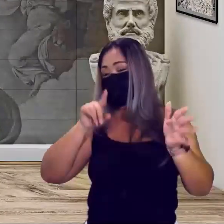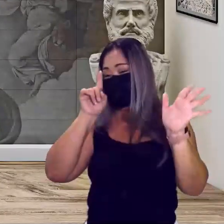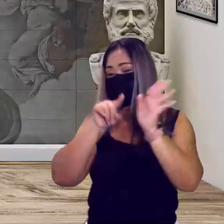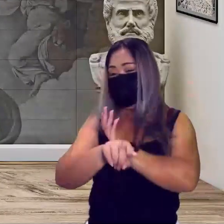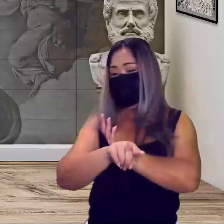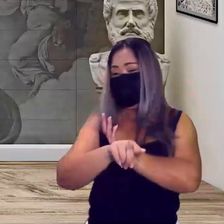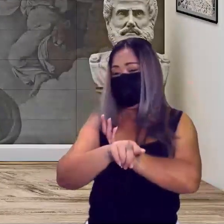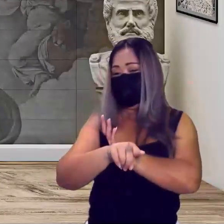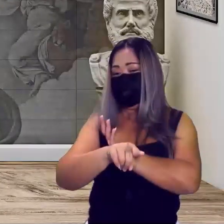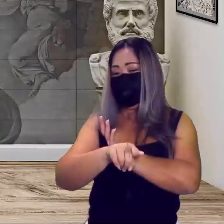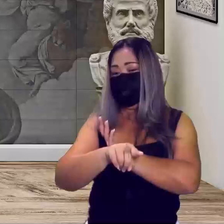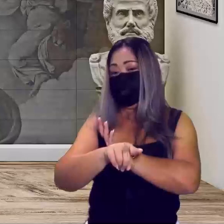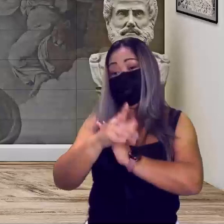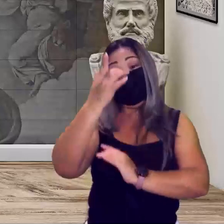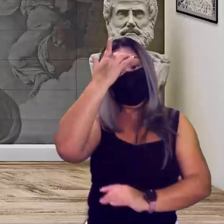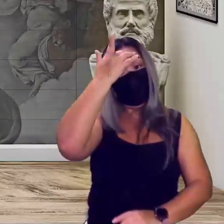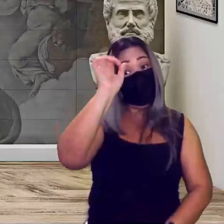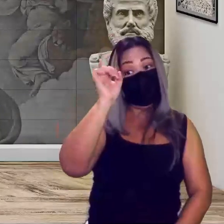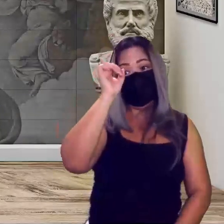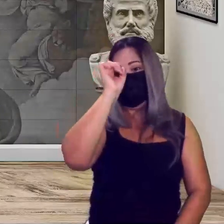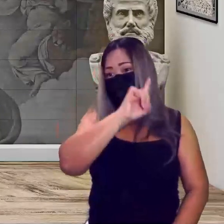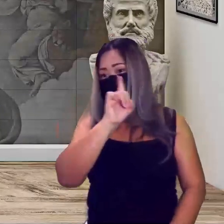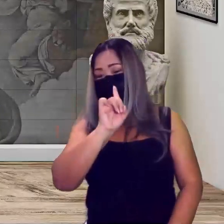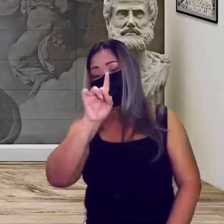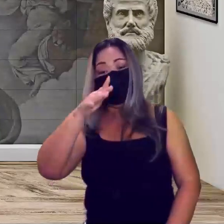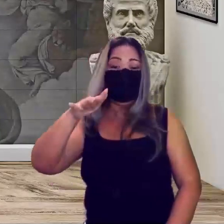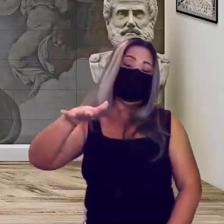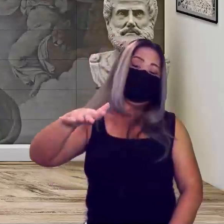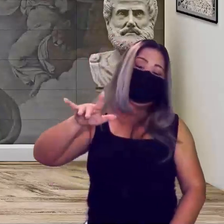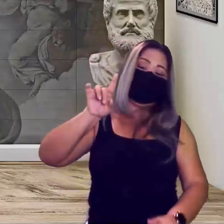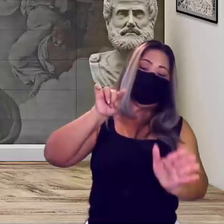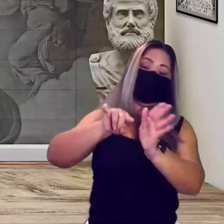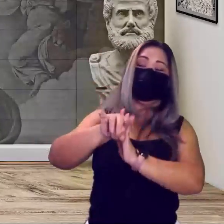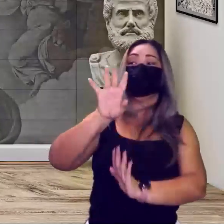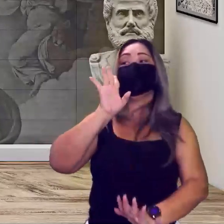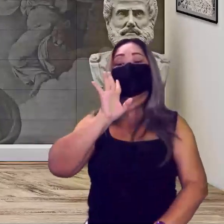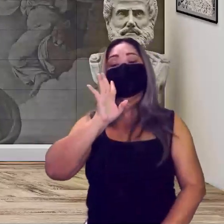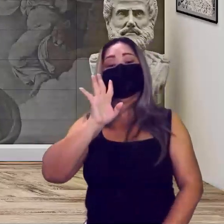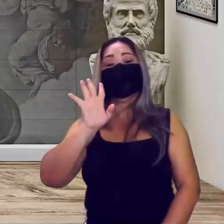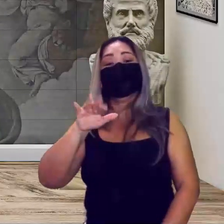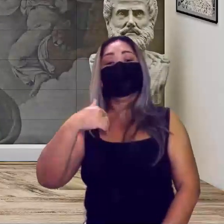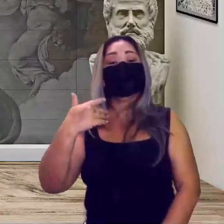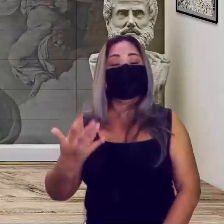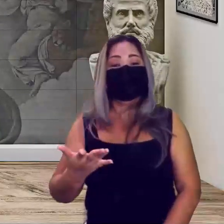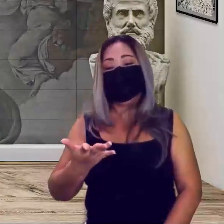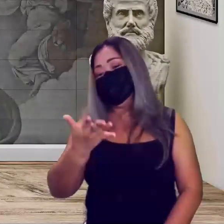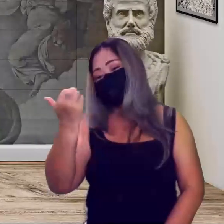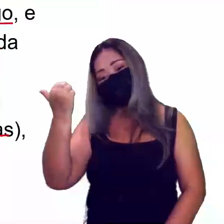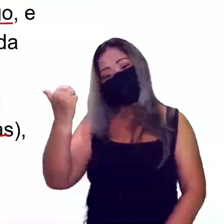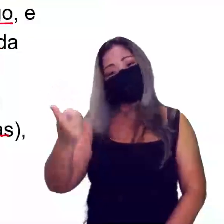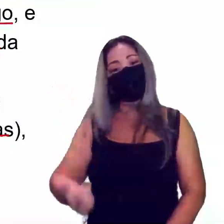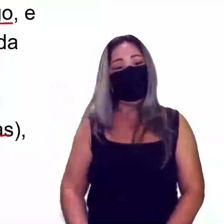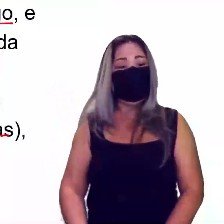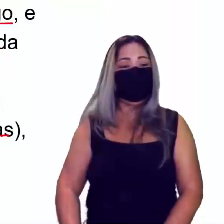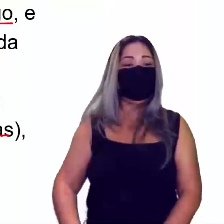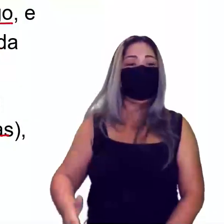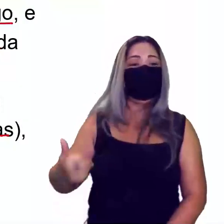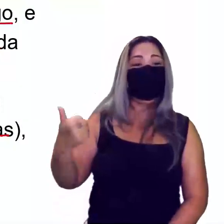pergunta. Ela não é fácil, também não é difícil, é nível médio. Muito legal. Então, vamos lá? Olha